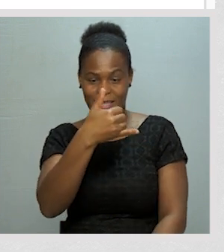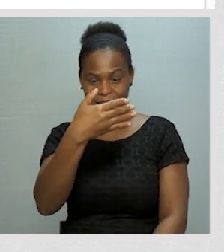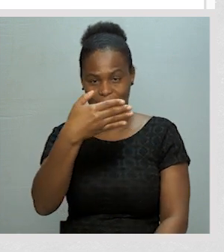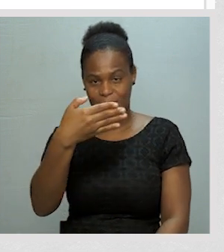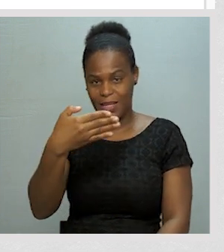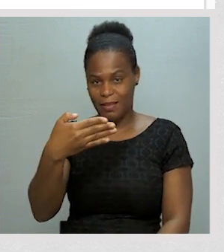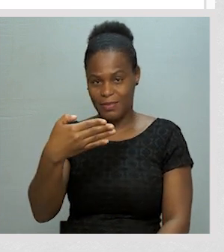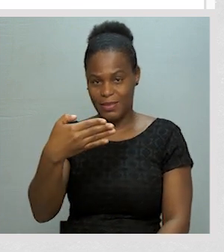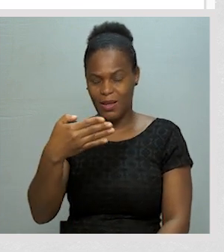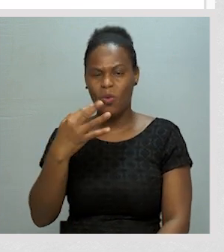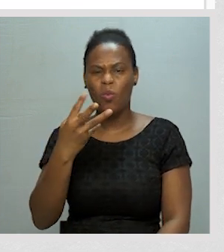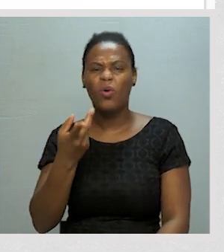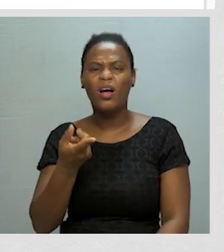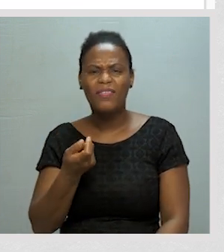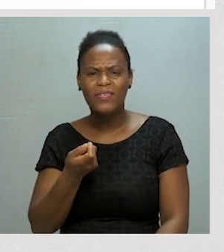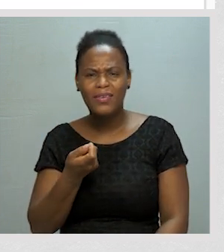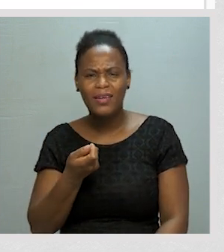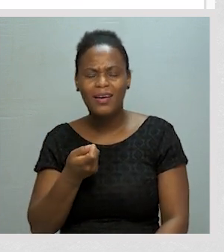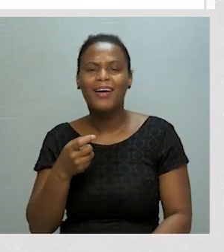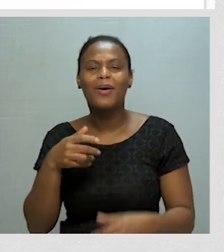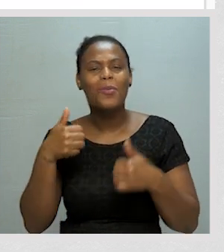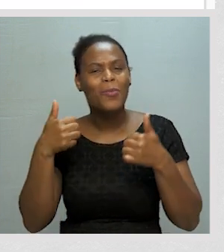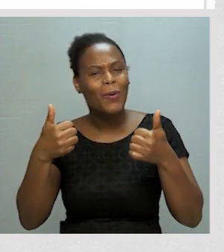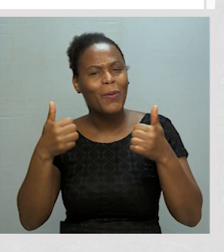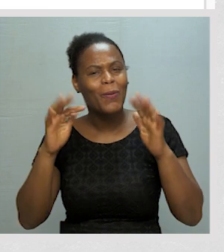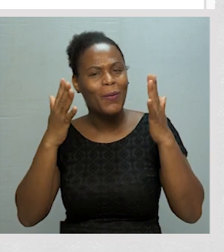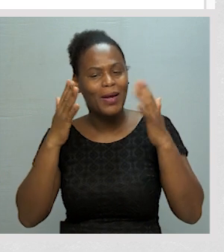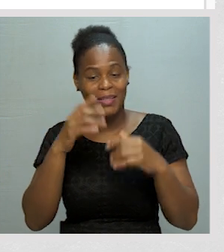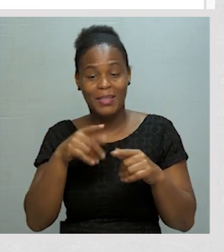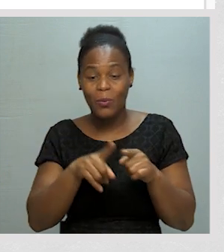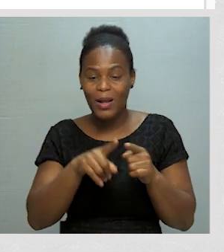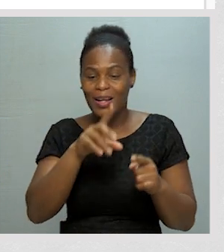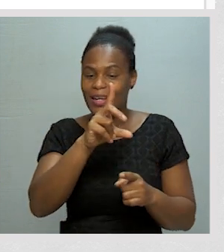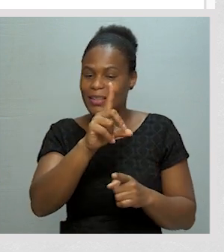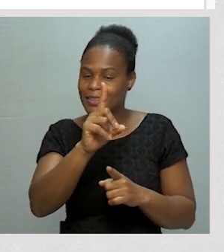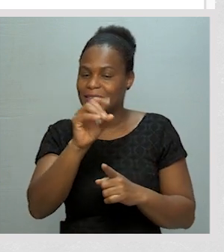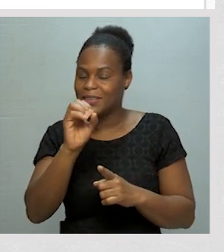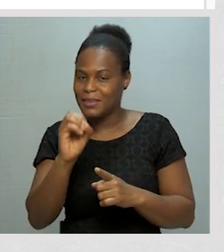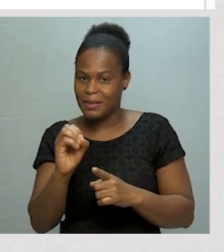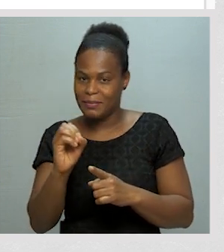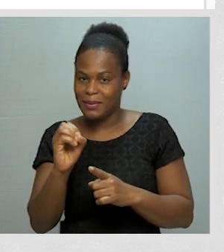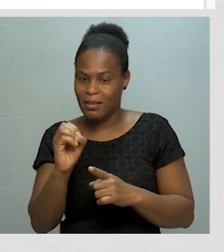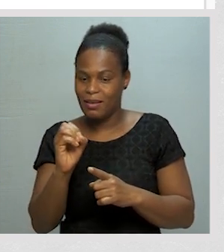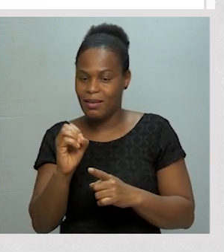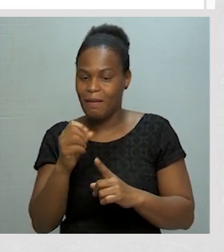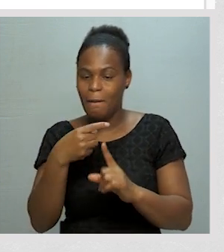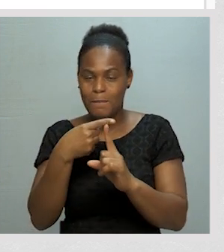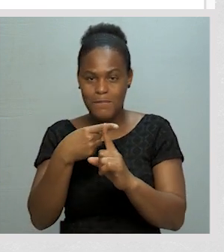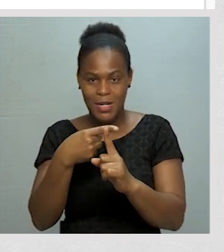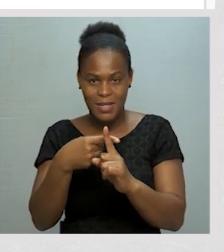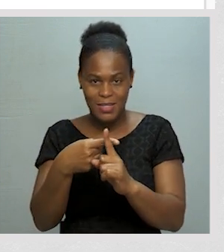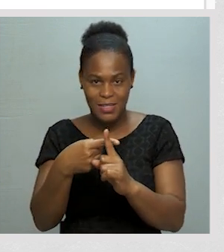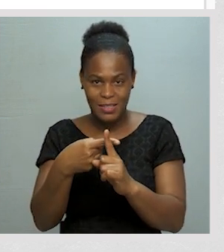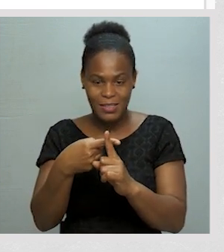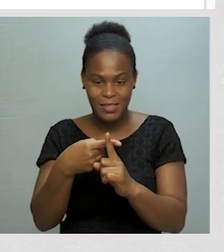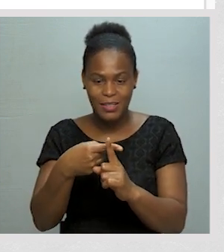75 mais 25, 100. não é?